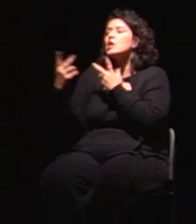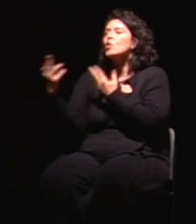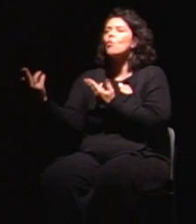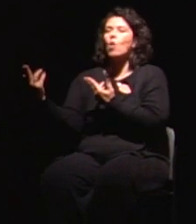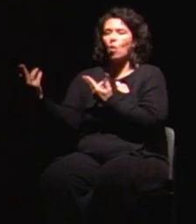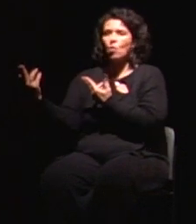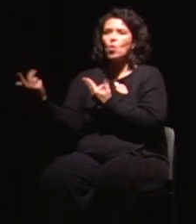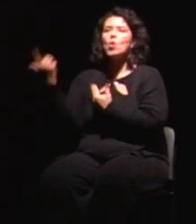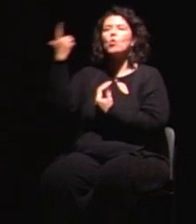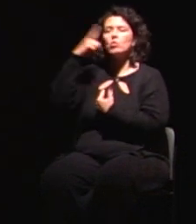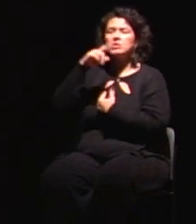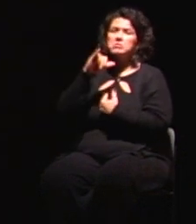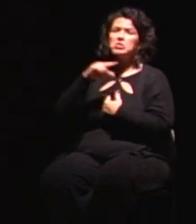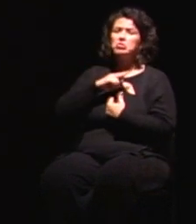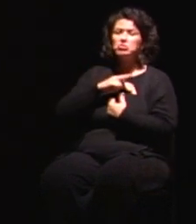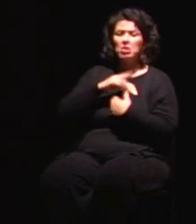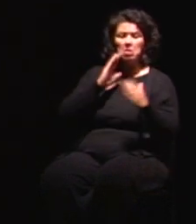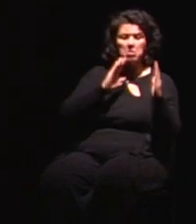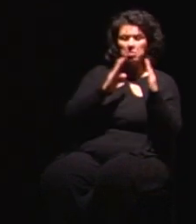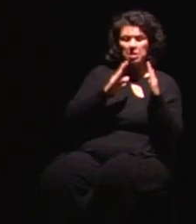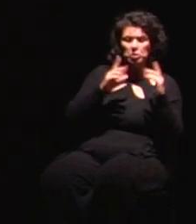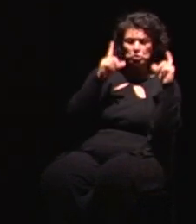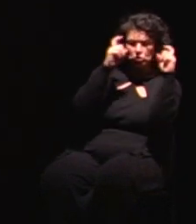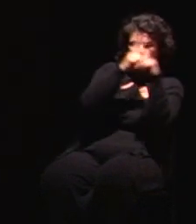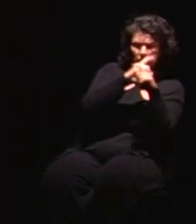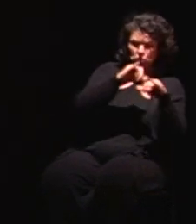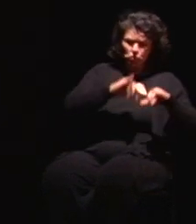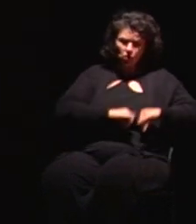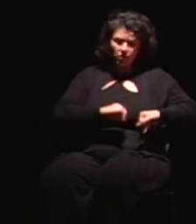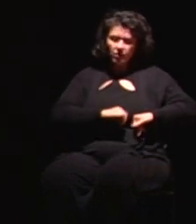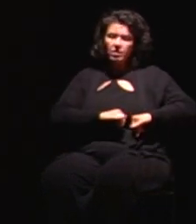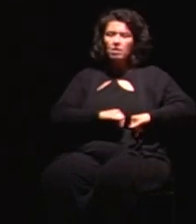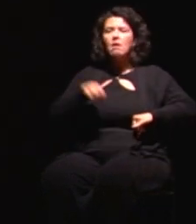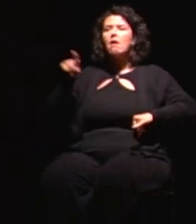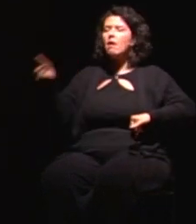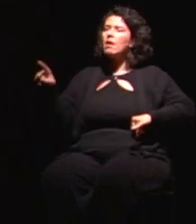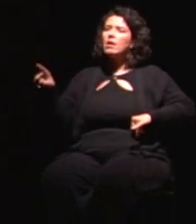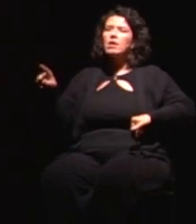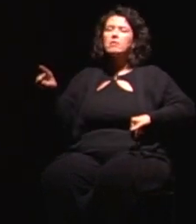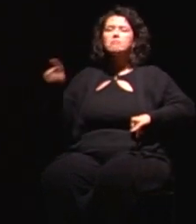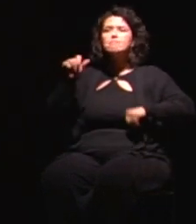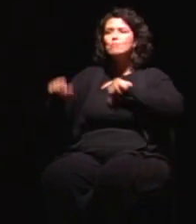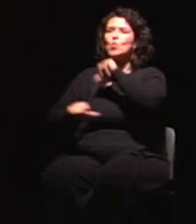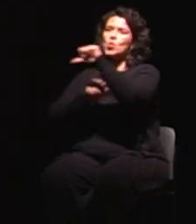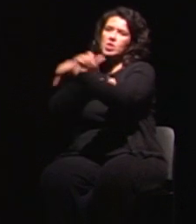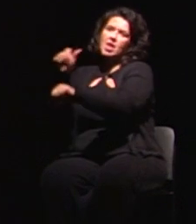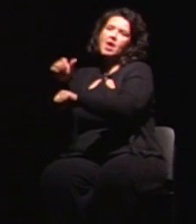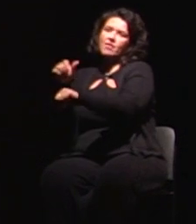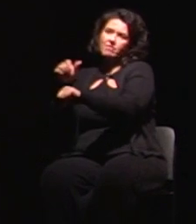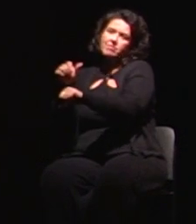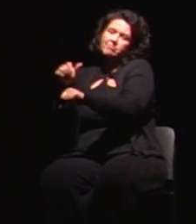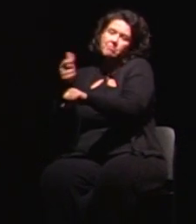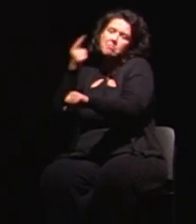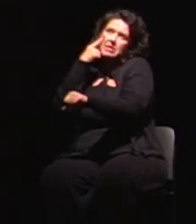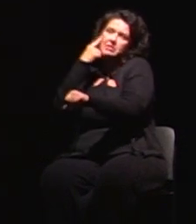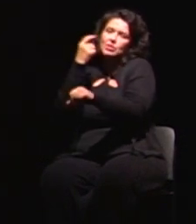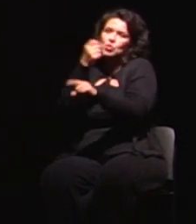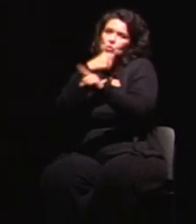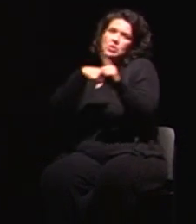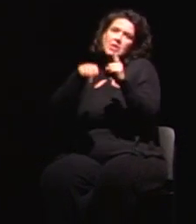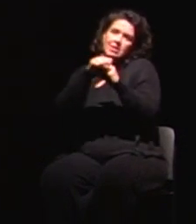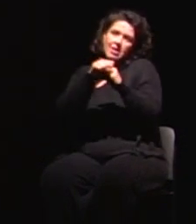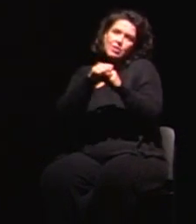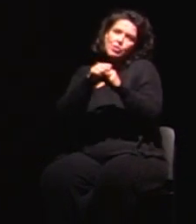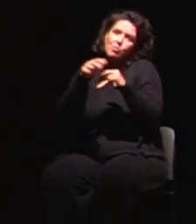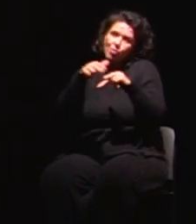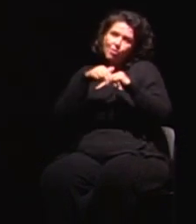qualquer clima de dor perante a situação geral da sociedade brasileira numa